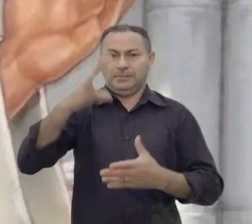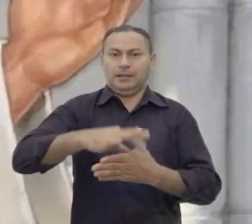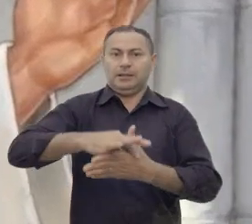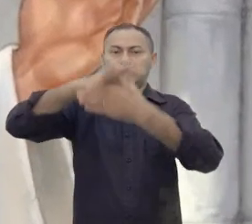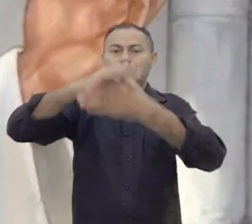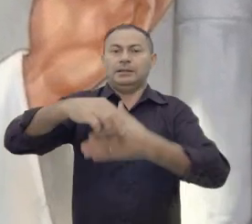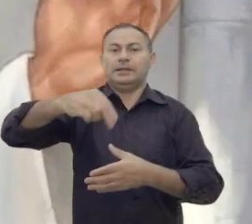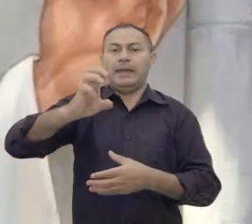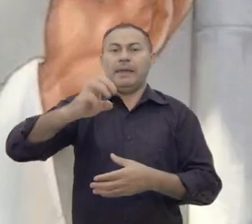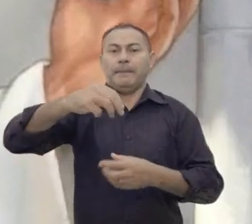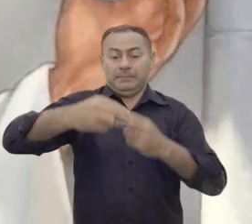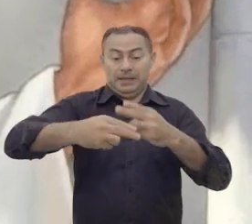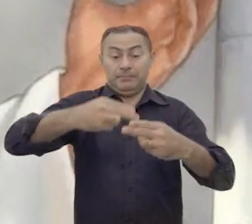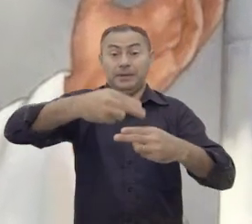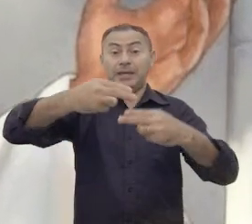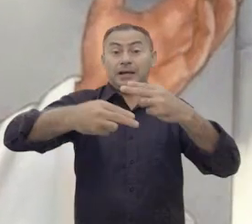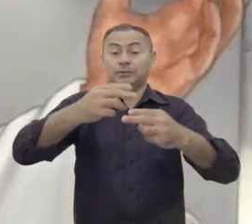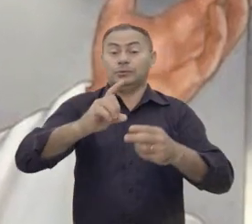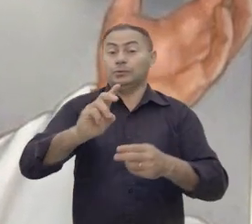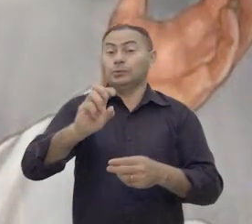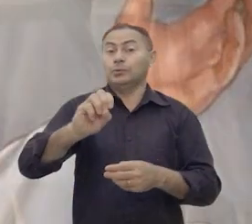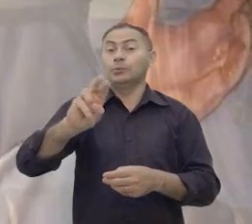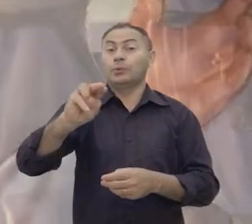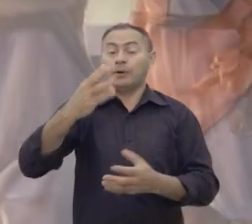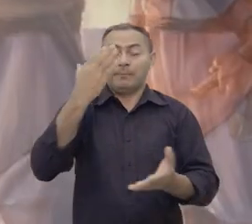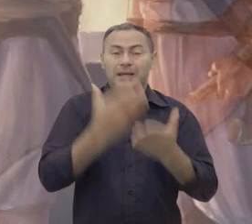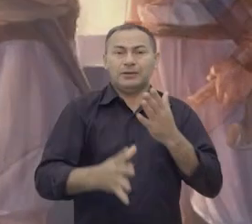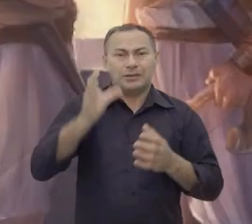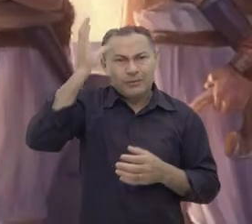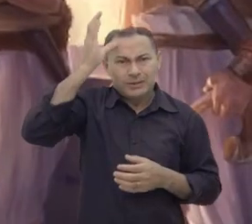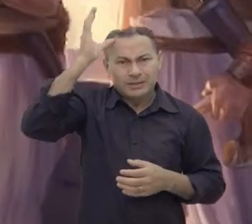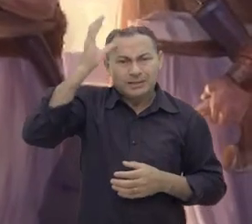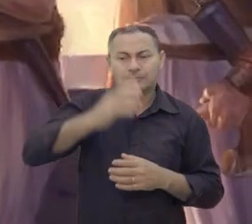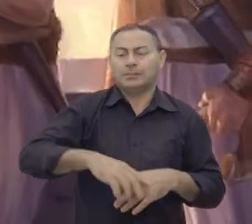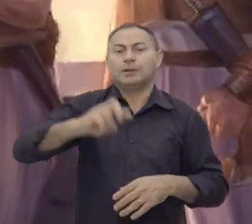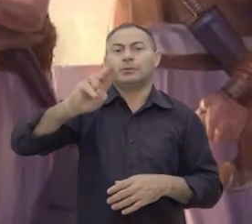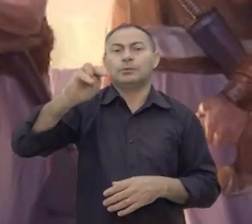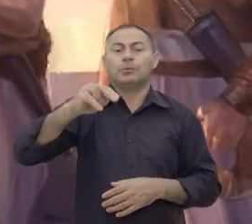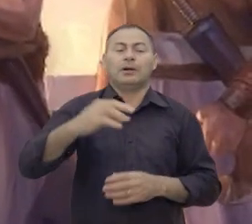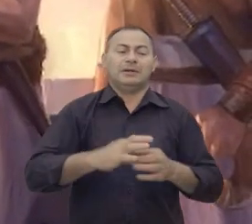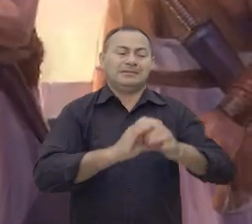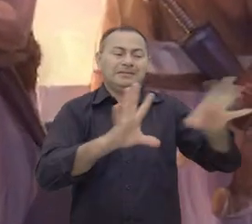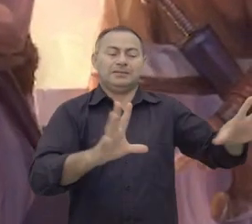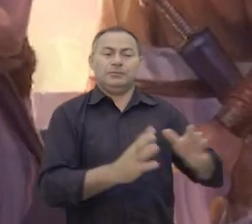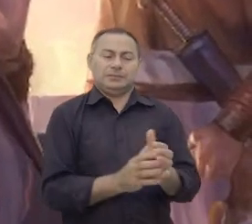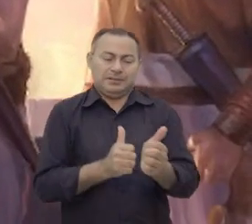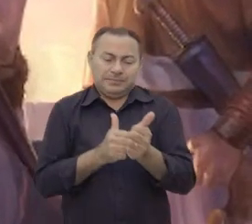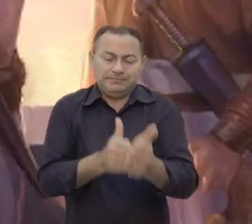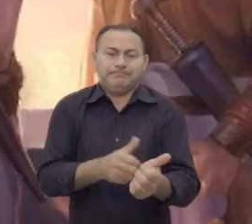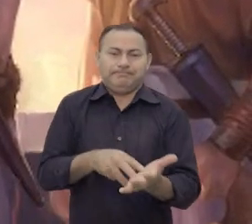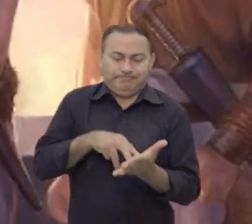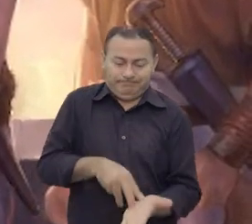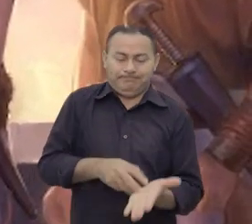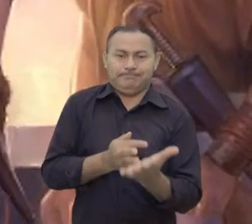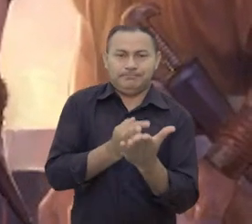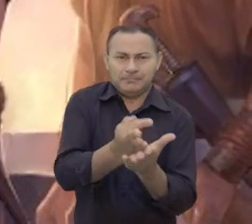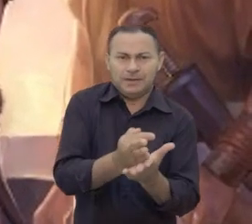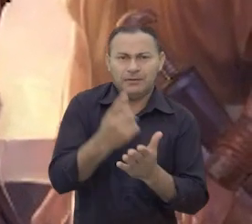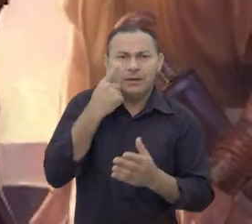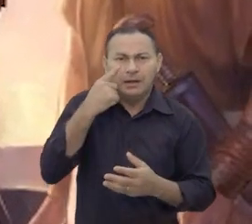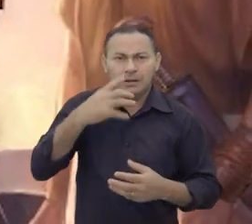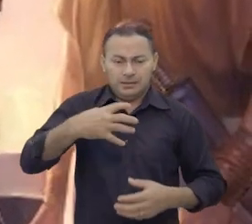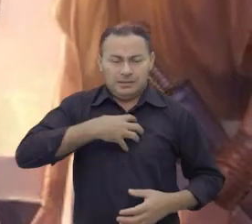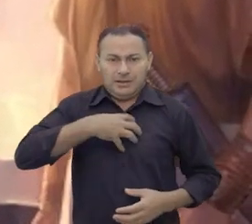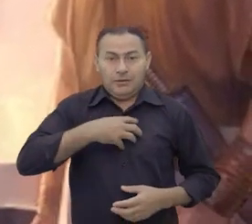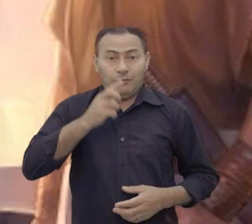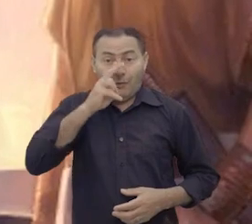líder. Neemias nunca perdeu a sua presença de espírito. Neemias jamais soltou a corda. Observe como Neemias tem um